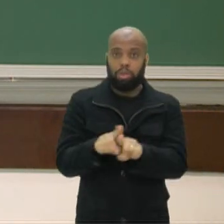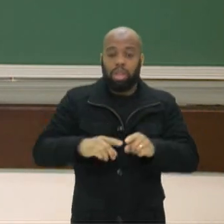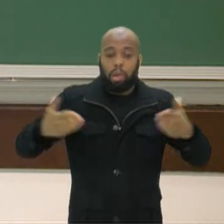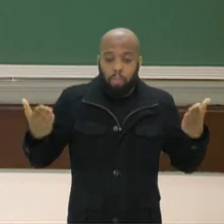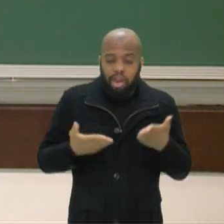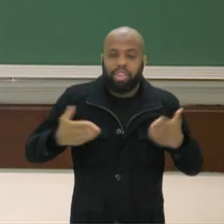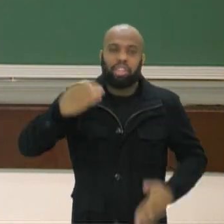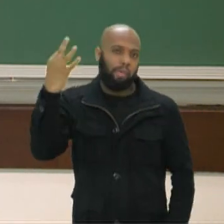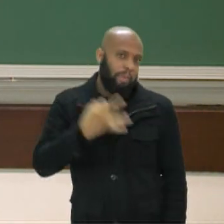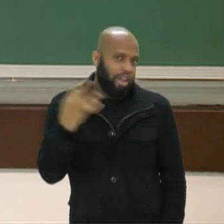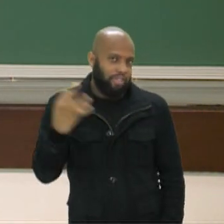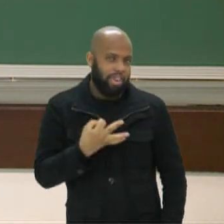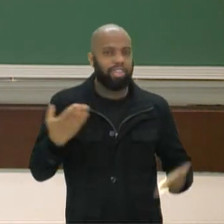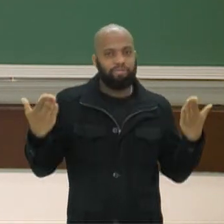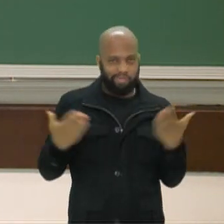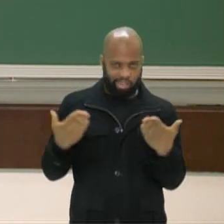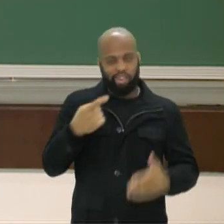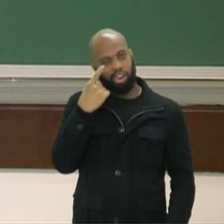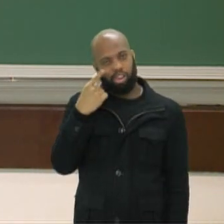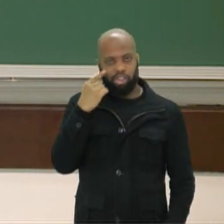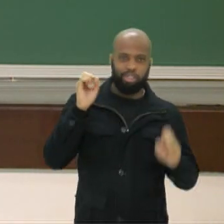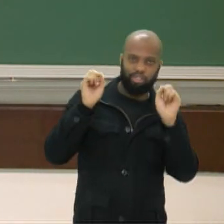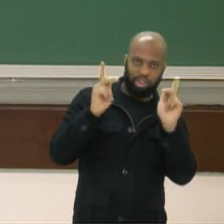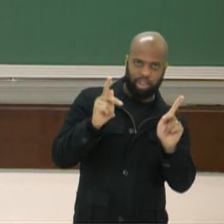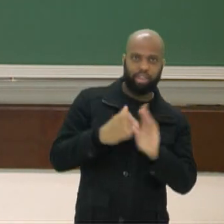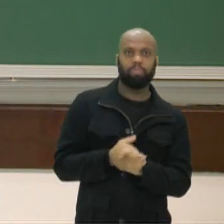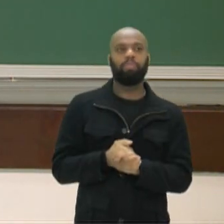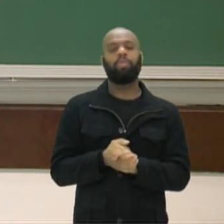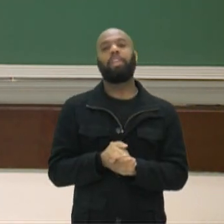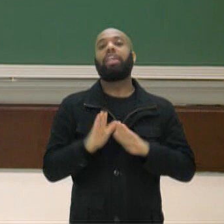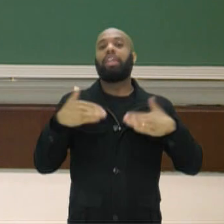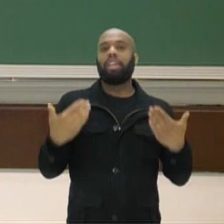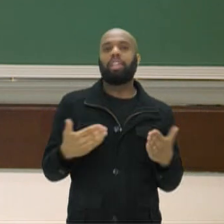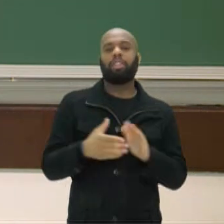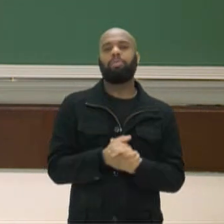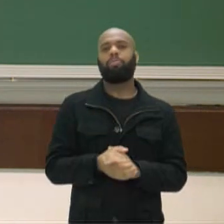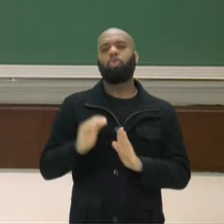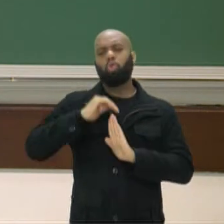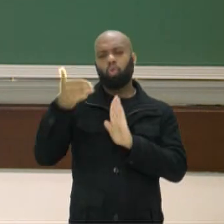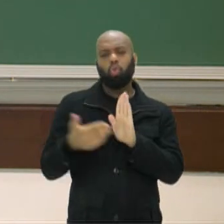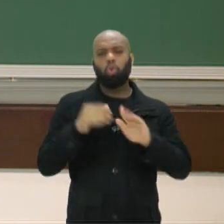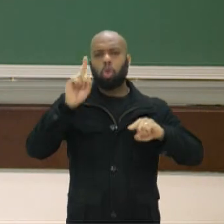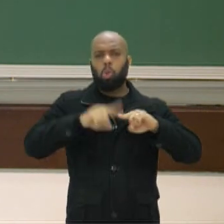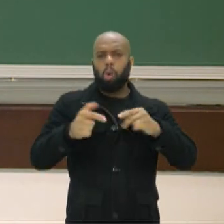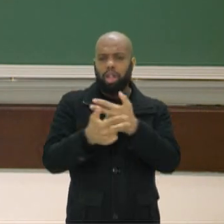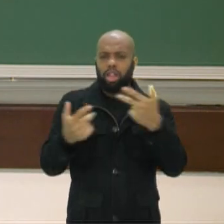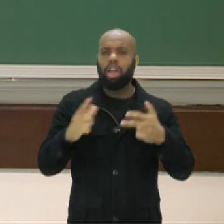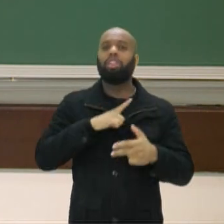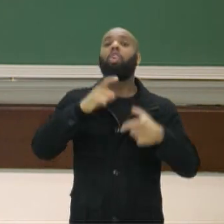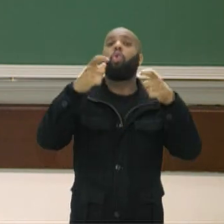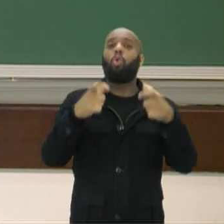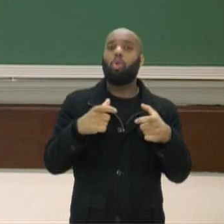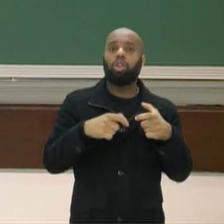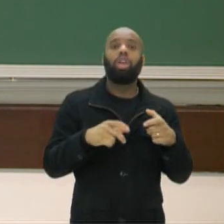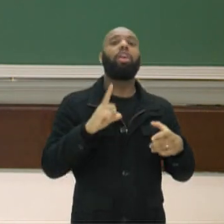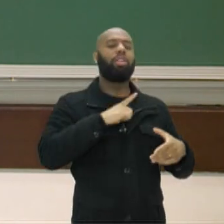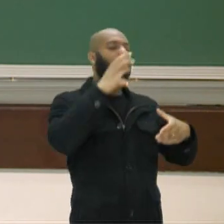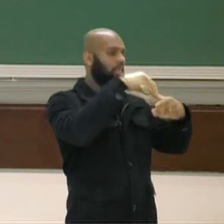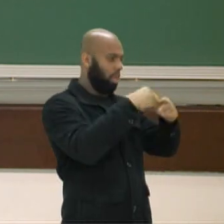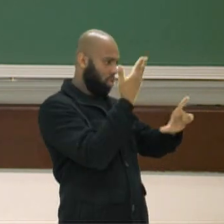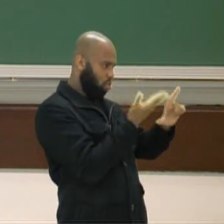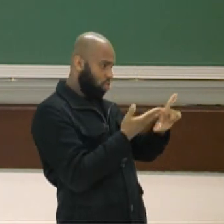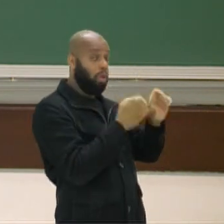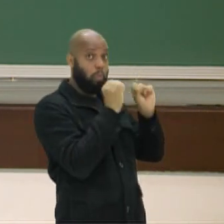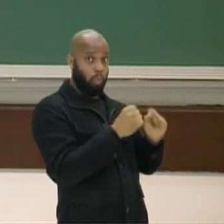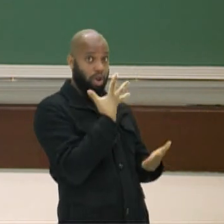presente perfeito, foi o que a gente acabou de falar aqui, ok? Então assim, pessoal, todo esse material vai estar disponível lá na plataforma,